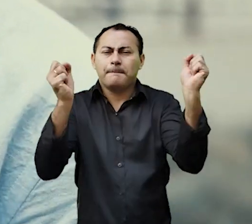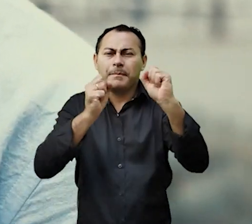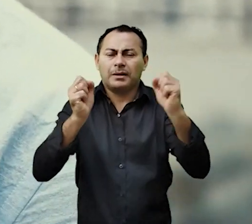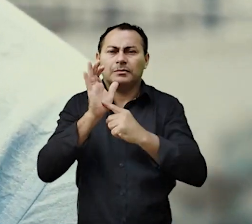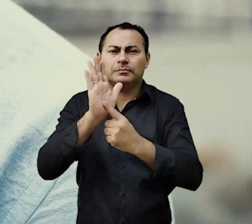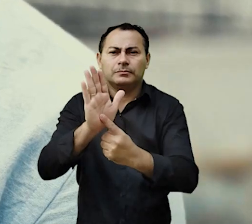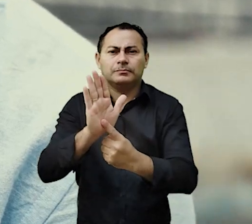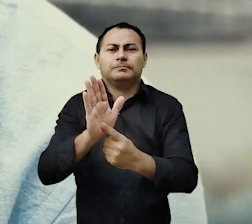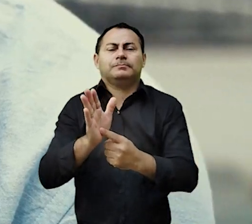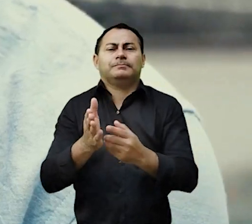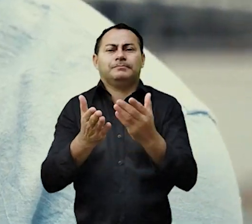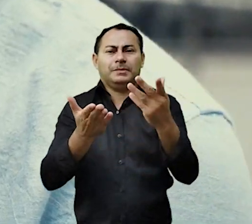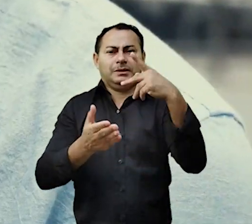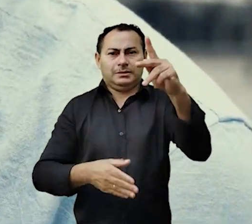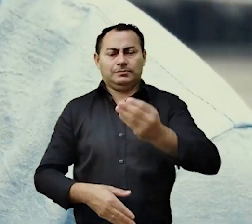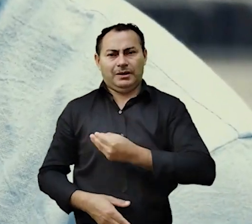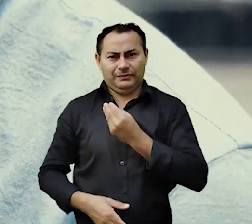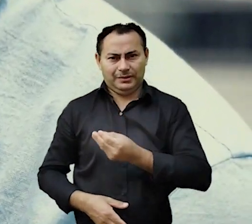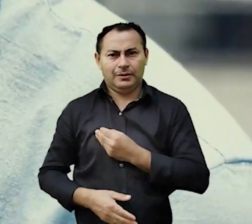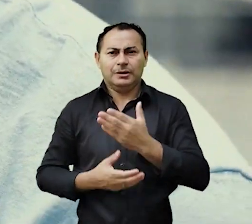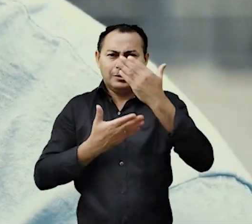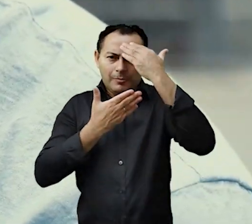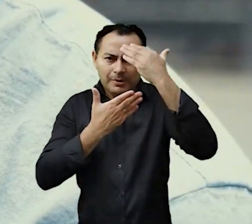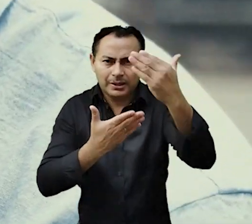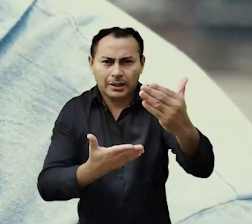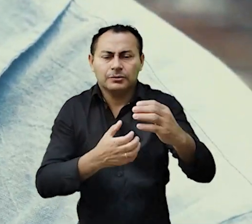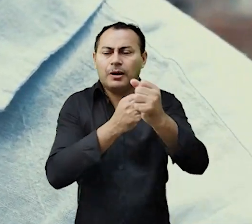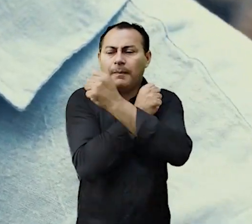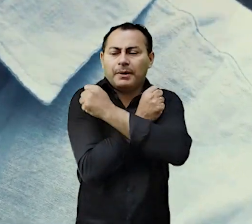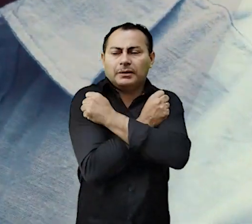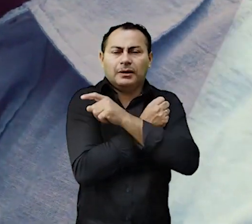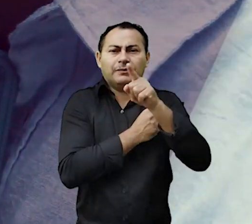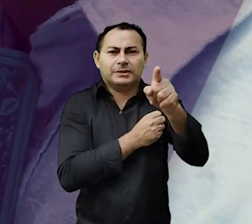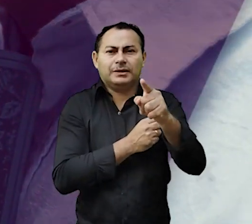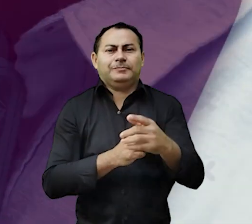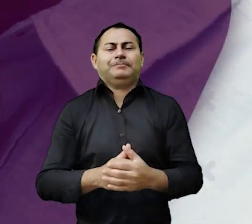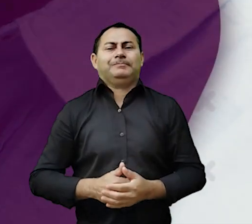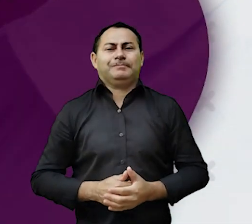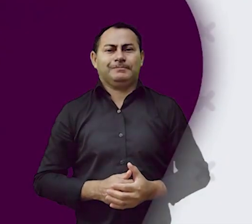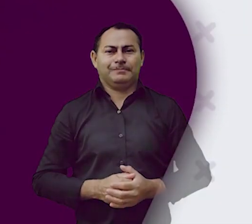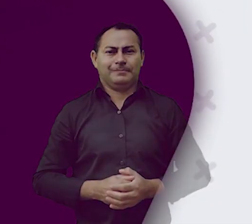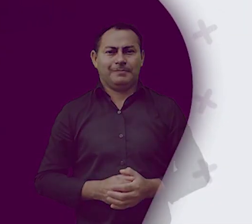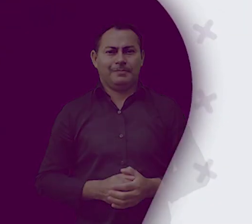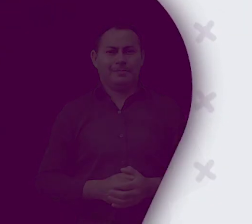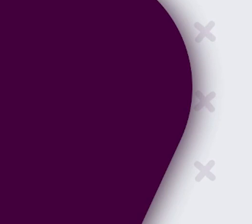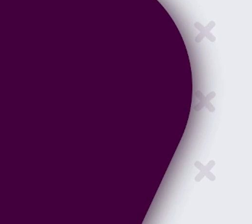maravilhoso na sua vida. Muito obrigado. Um abraço a vocês.